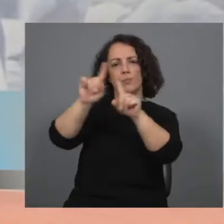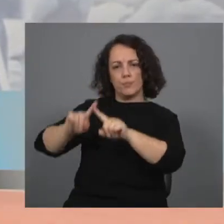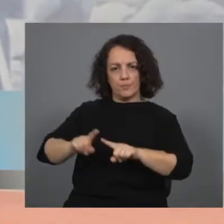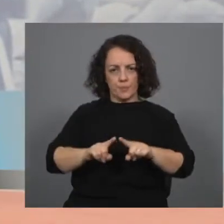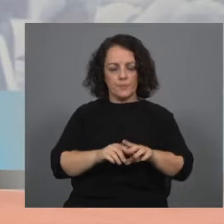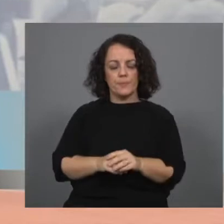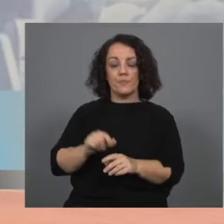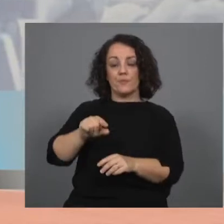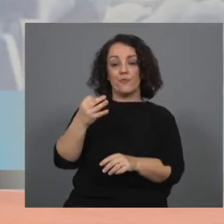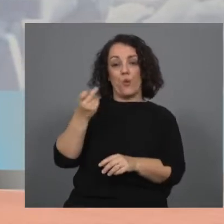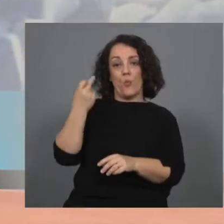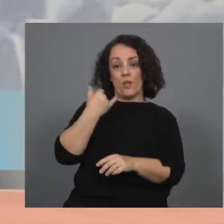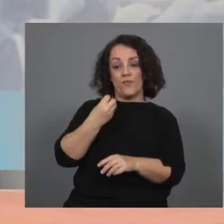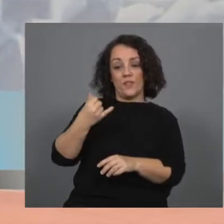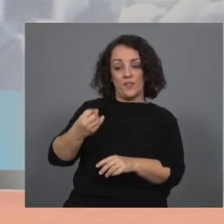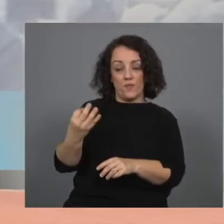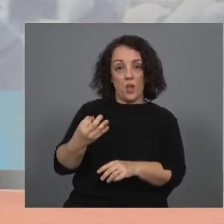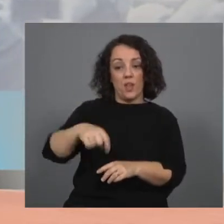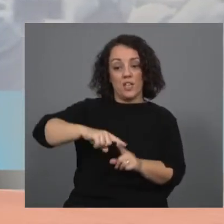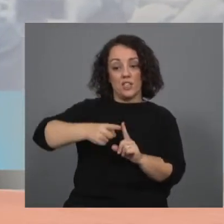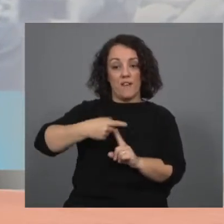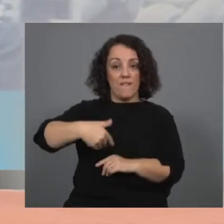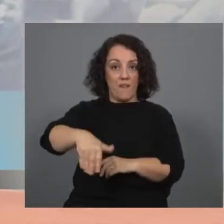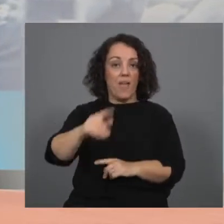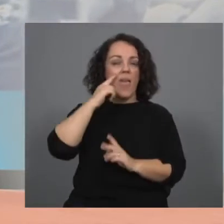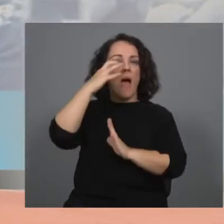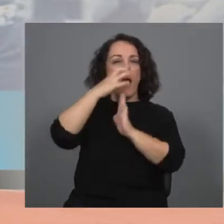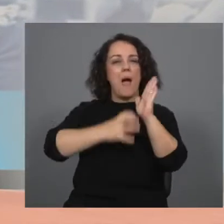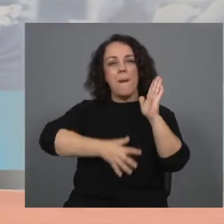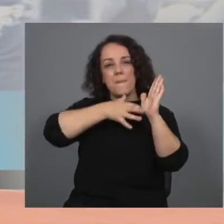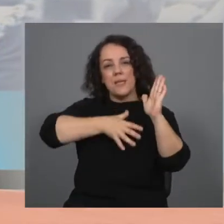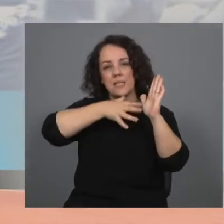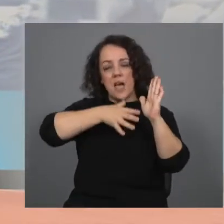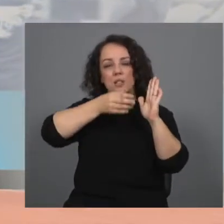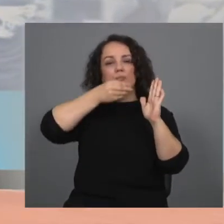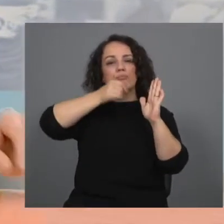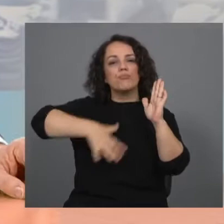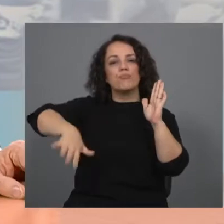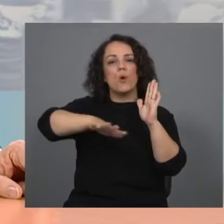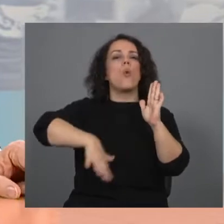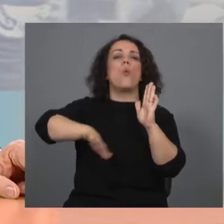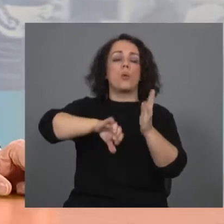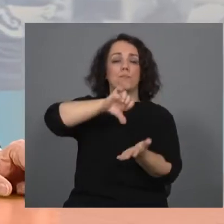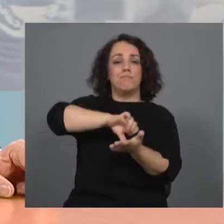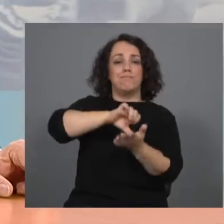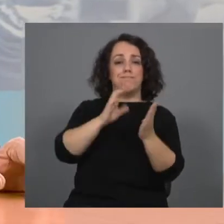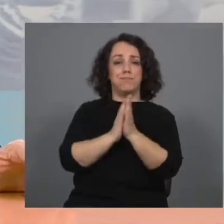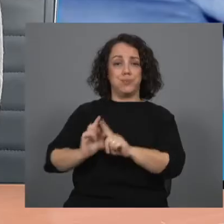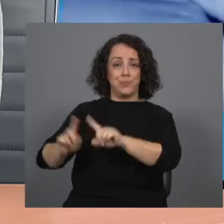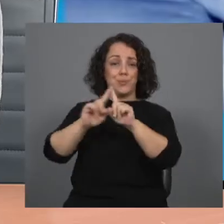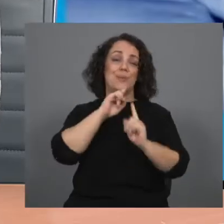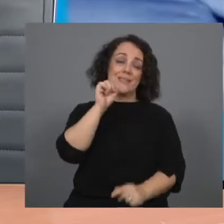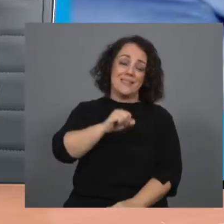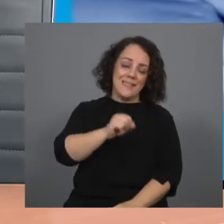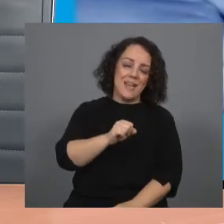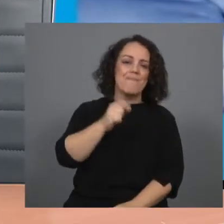aconteceu e voltou a acontecer este ano, a própria apresentação da mensagem tem a sua sede em diferentes dioceses. É verdade, é verdade. Optámos